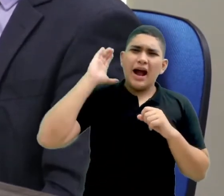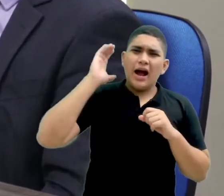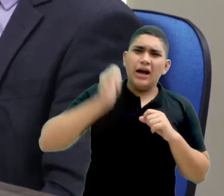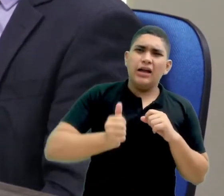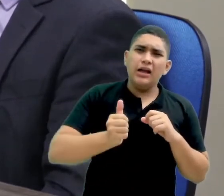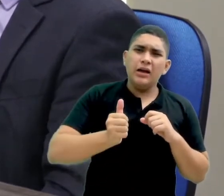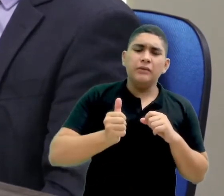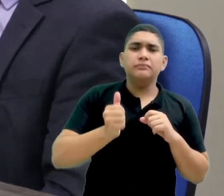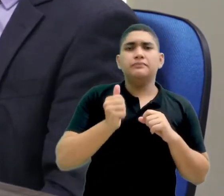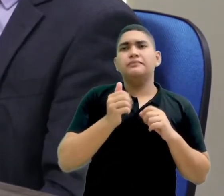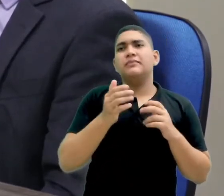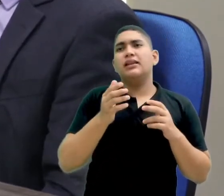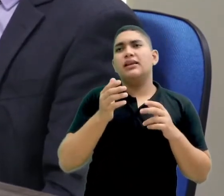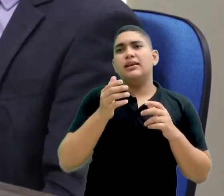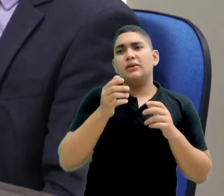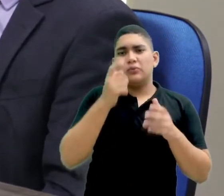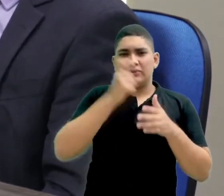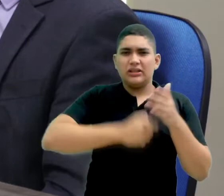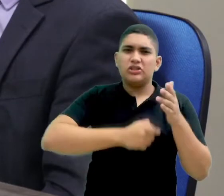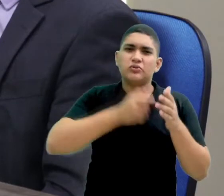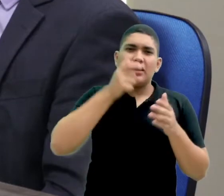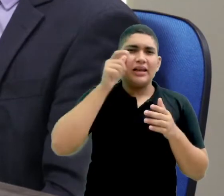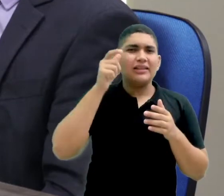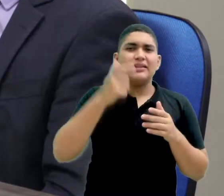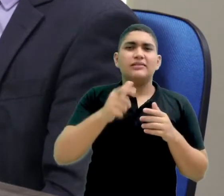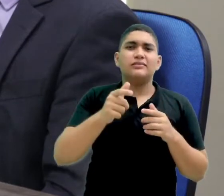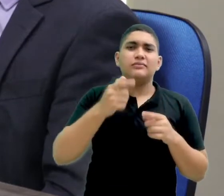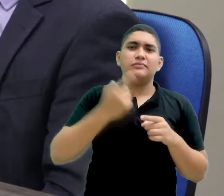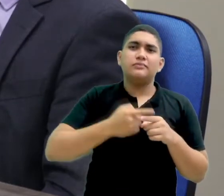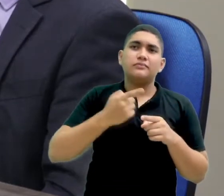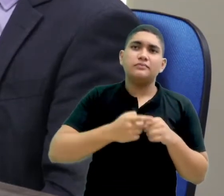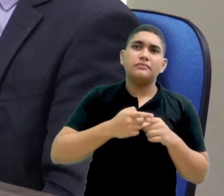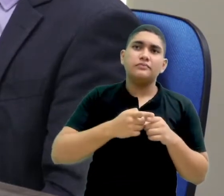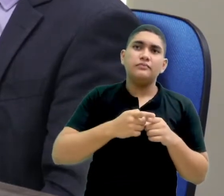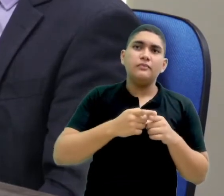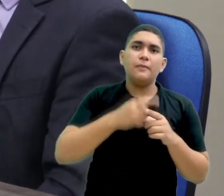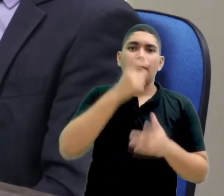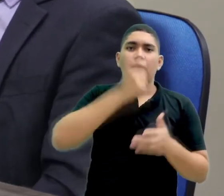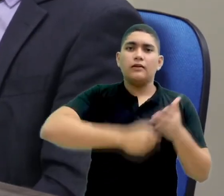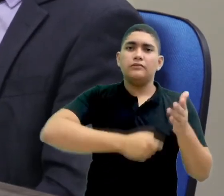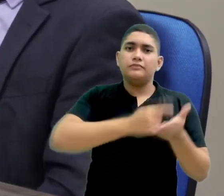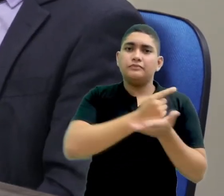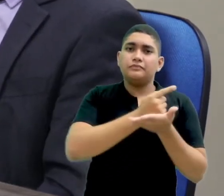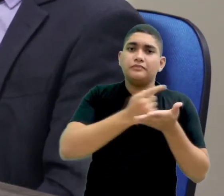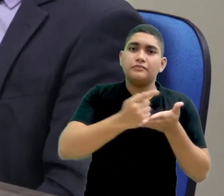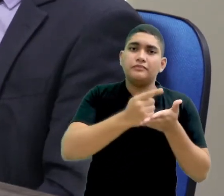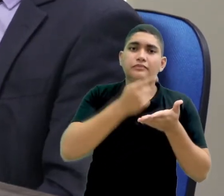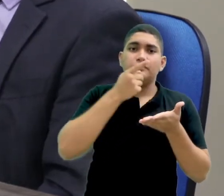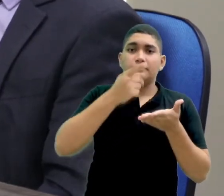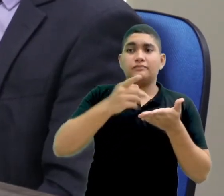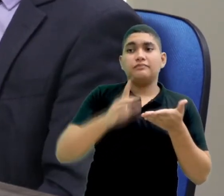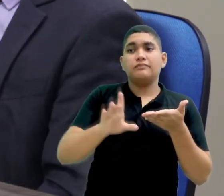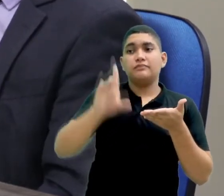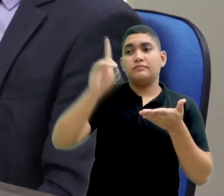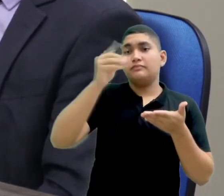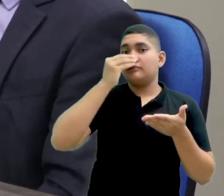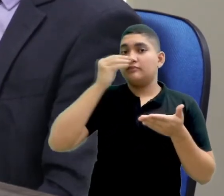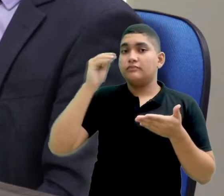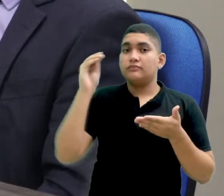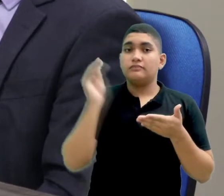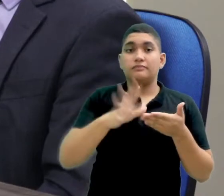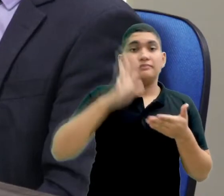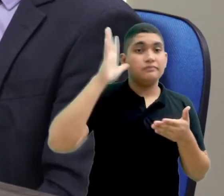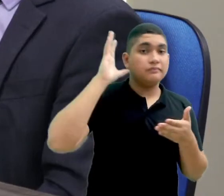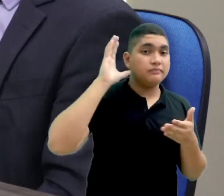texto é interessante porque assim, o texto de Gênesis vai falar primeiro que Deus rejeitou a